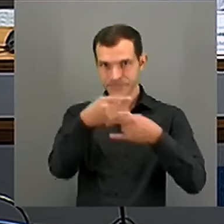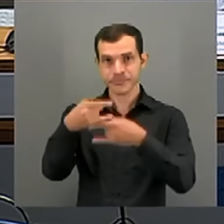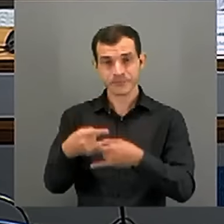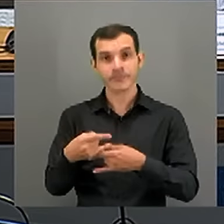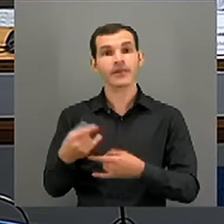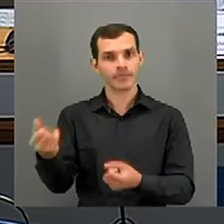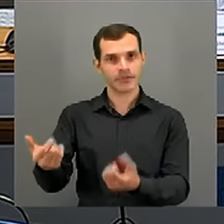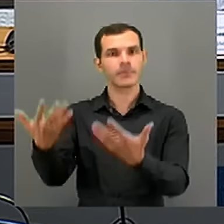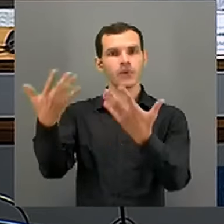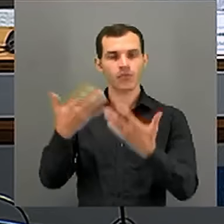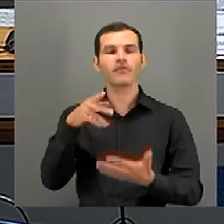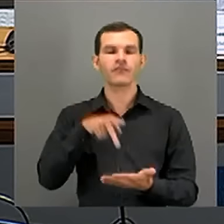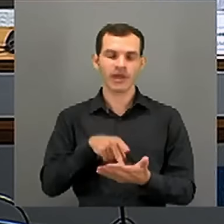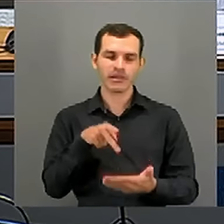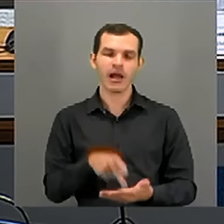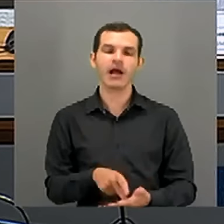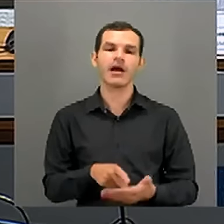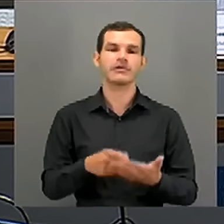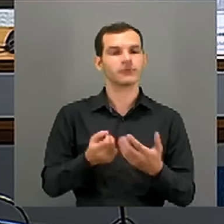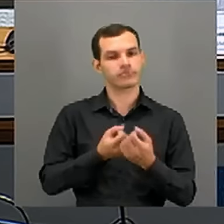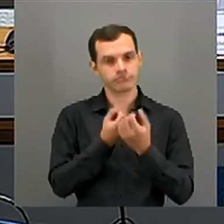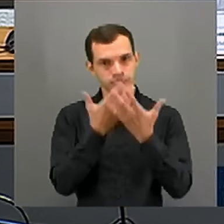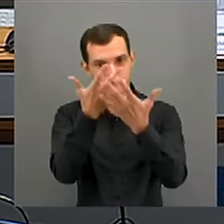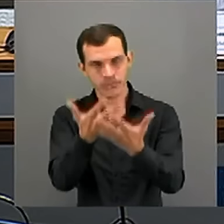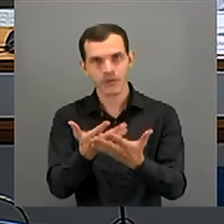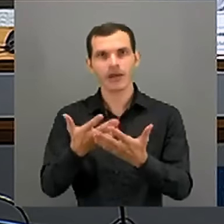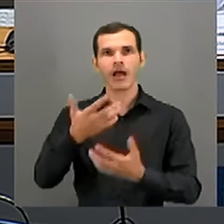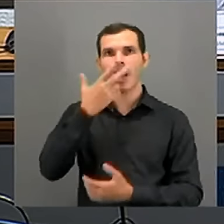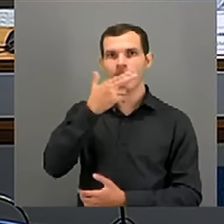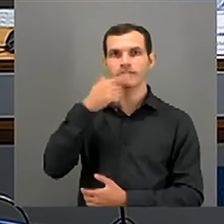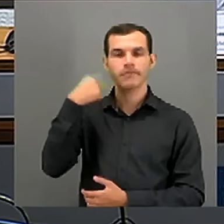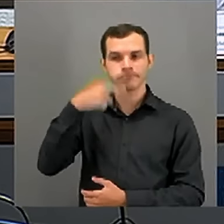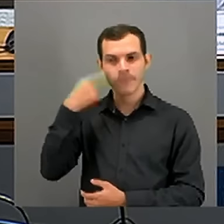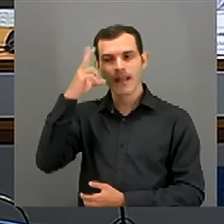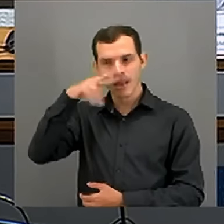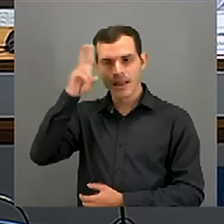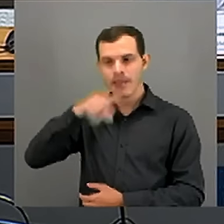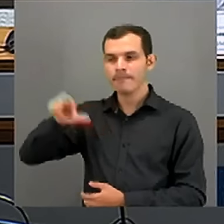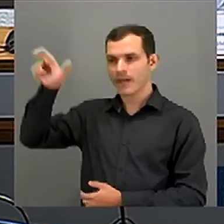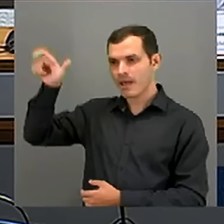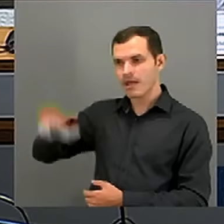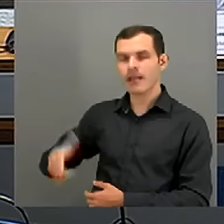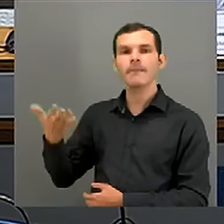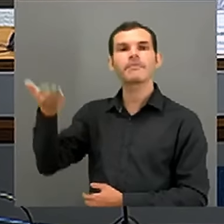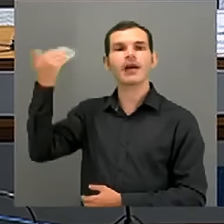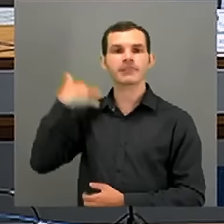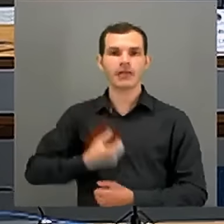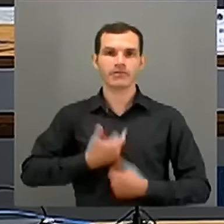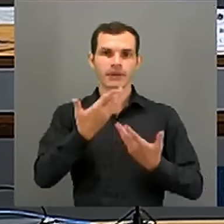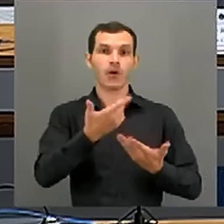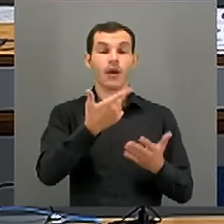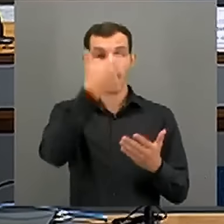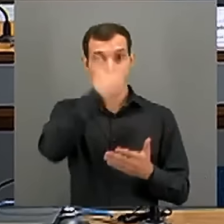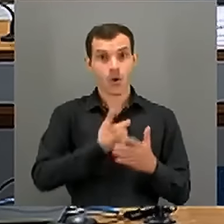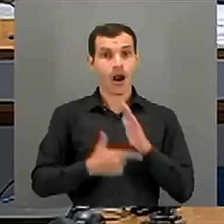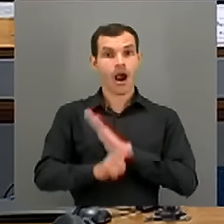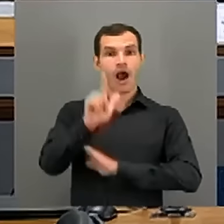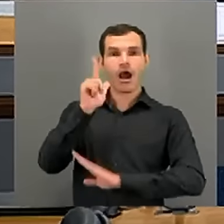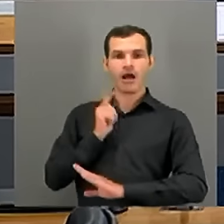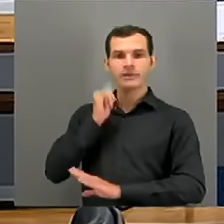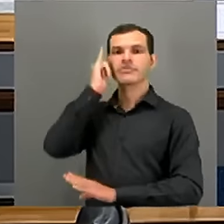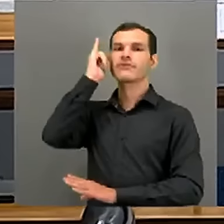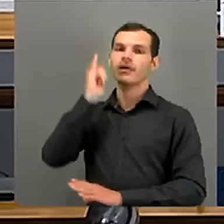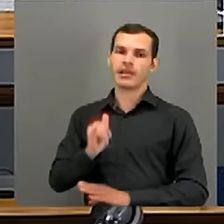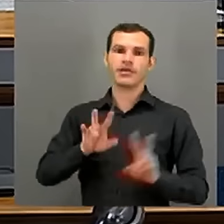réu confesso. O advogado deve se lembrar do depoimento dele. Portanto, eu antecipadamente afirmei isso sobre